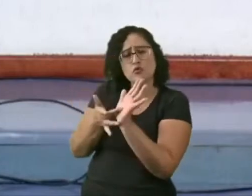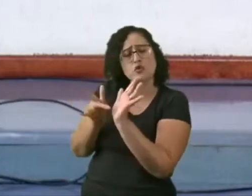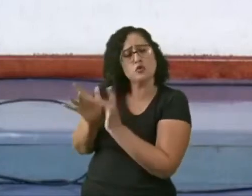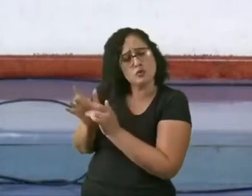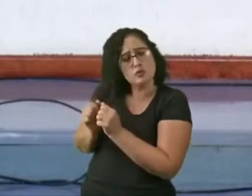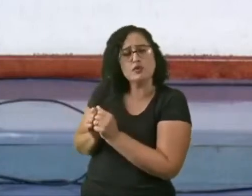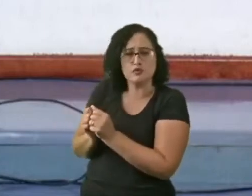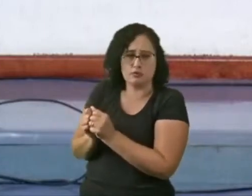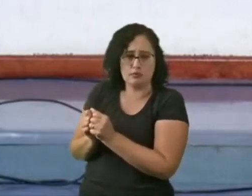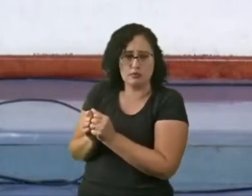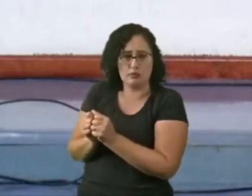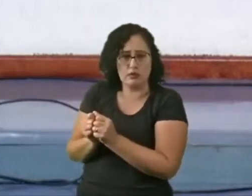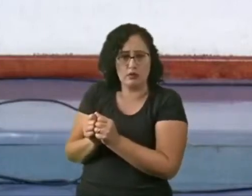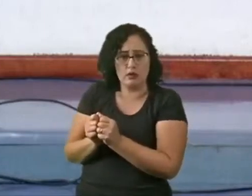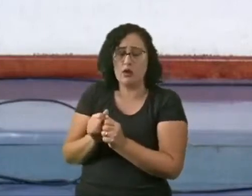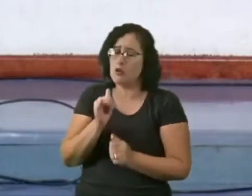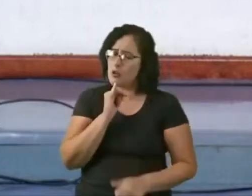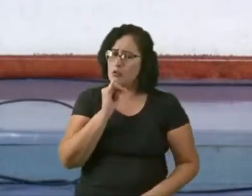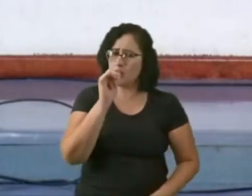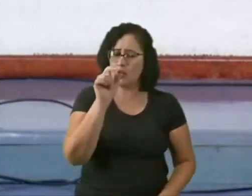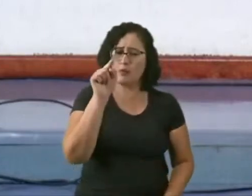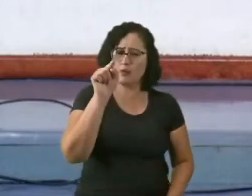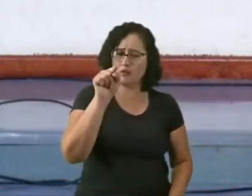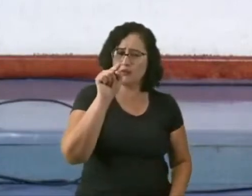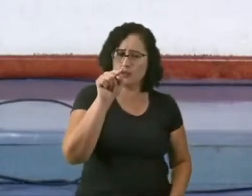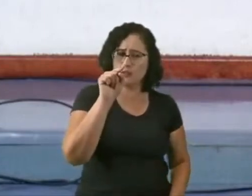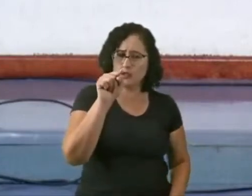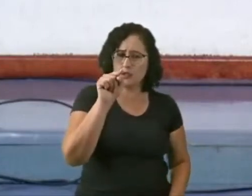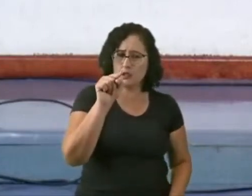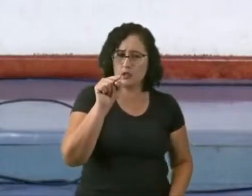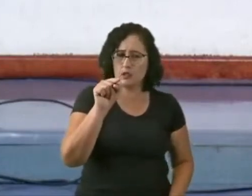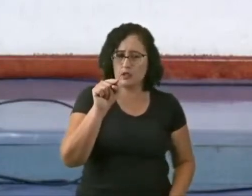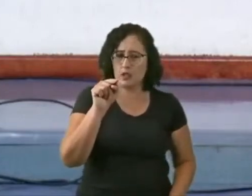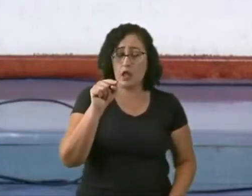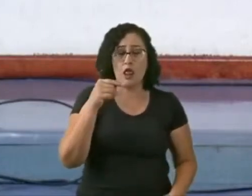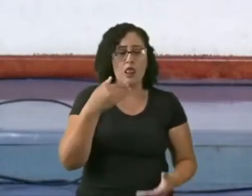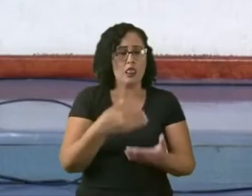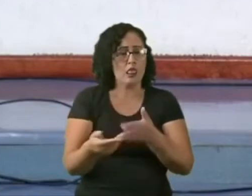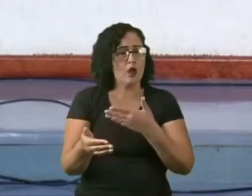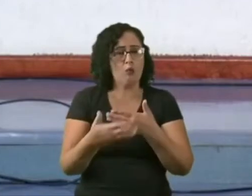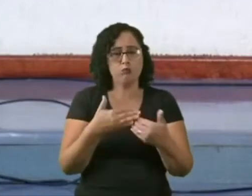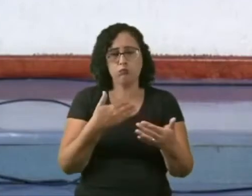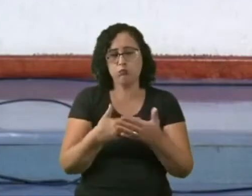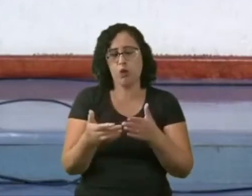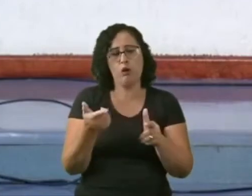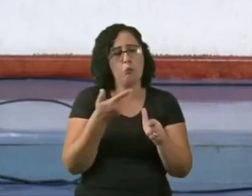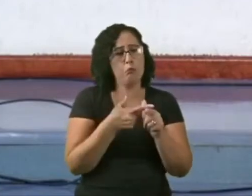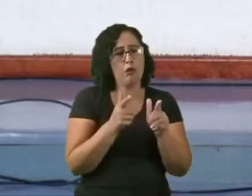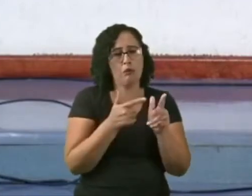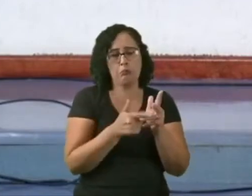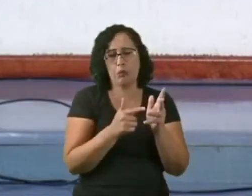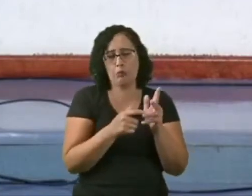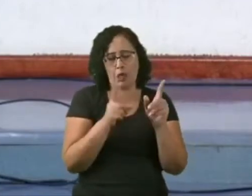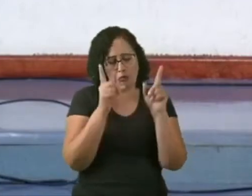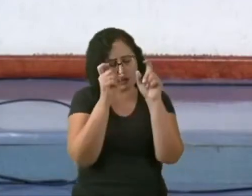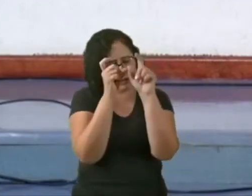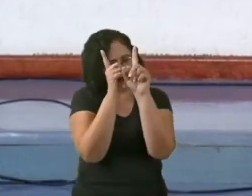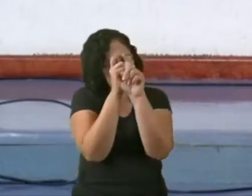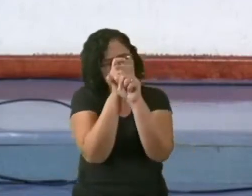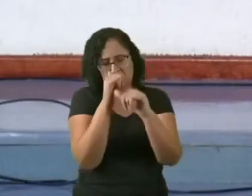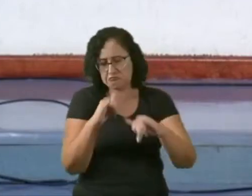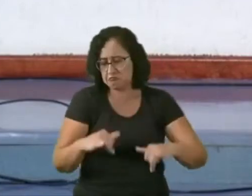noite, saiba que mesmo diante do problema, mesmo diante da situação que você esteja vivenciando ou